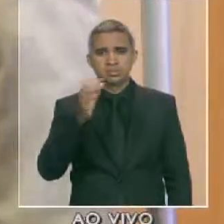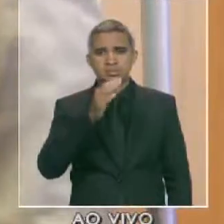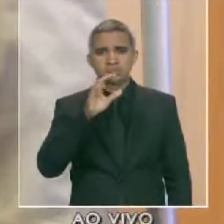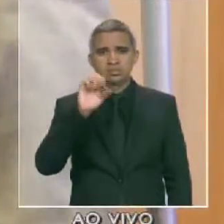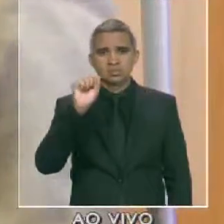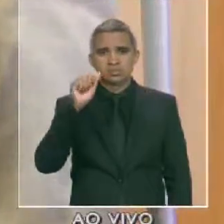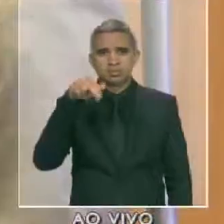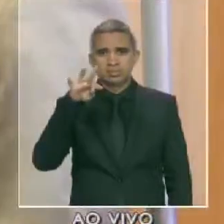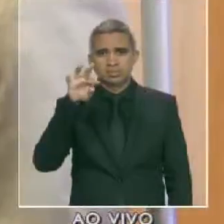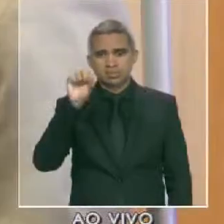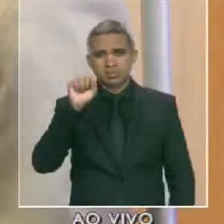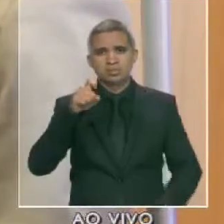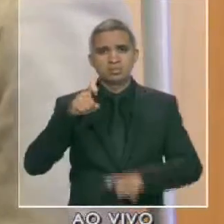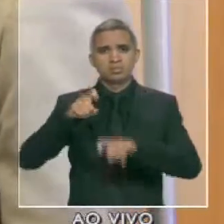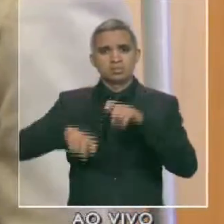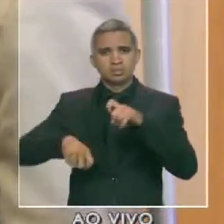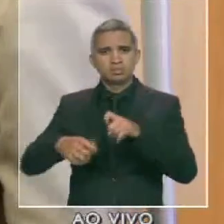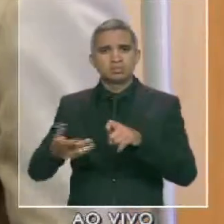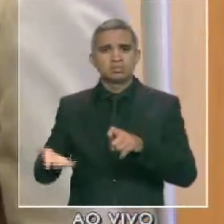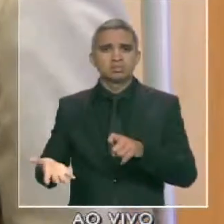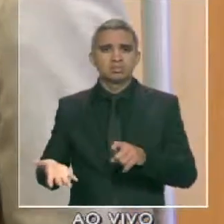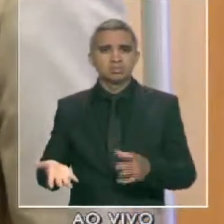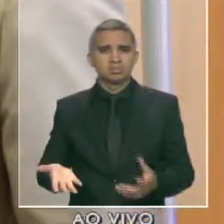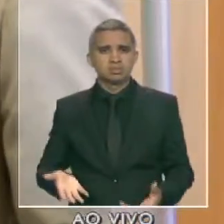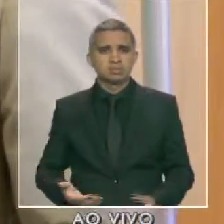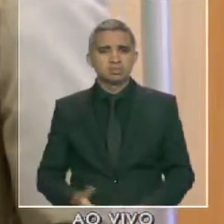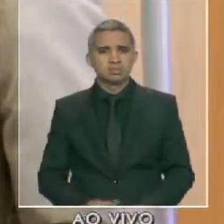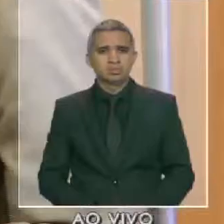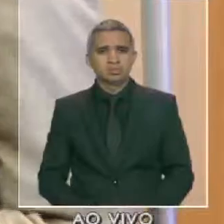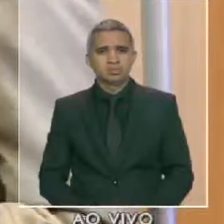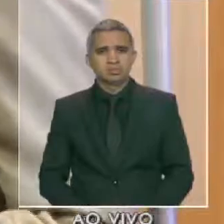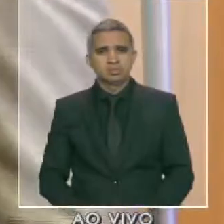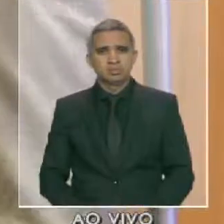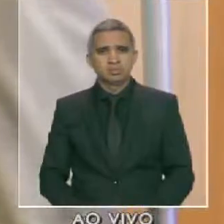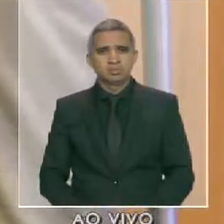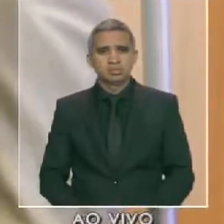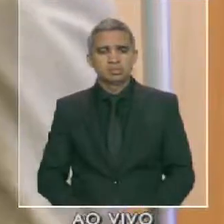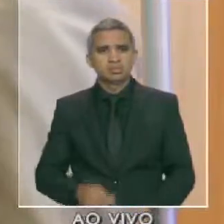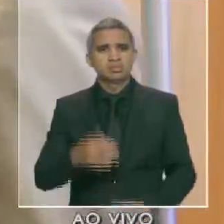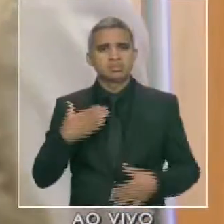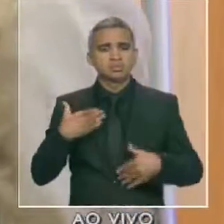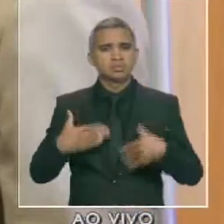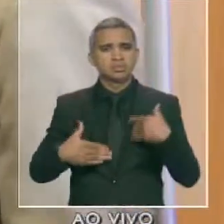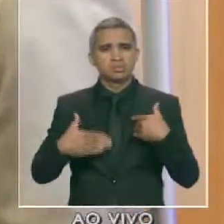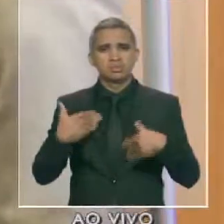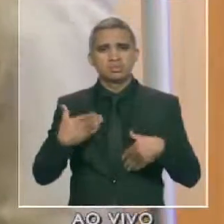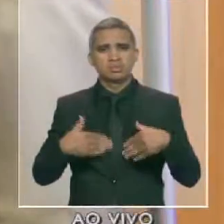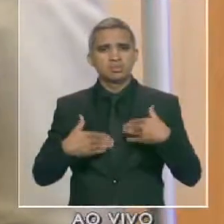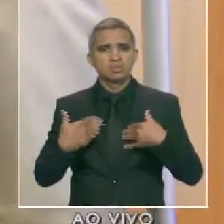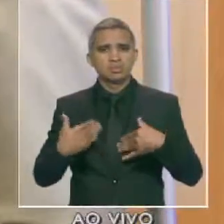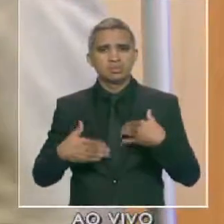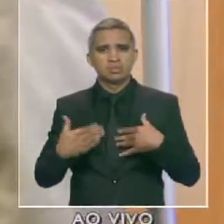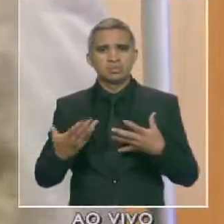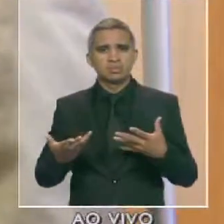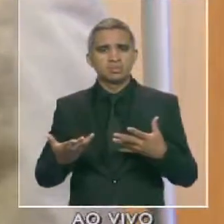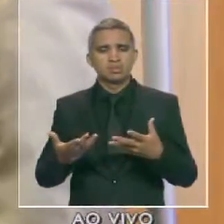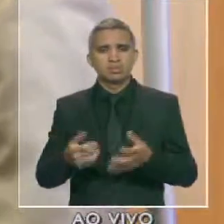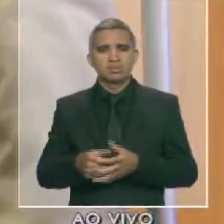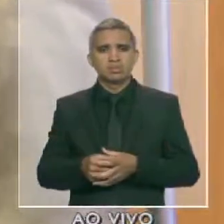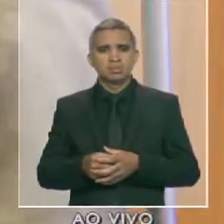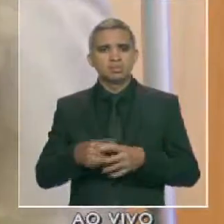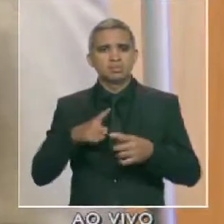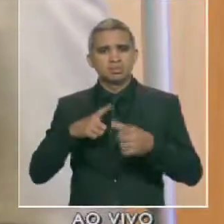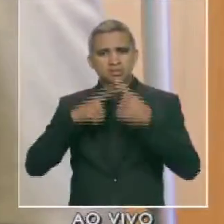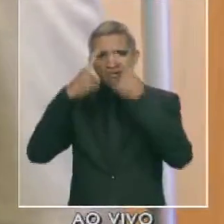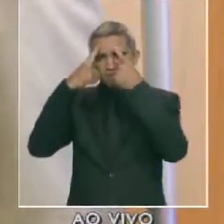estuprada, foi, de alguma forma, teve o corpo praticamente todo acometido de